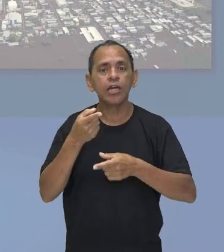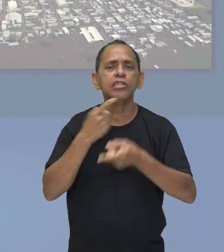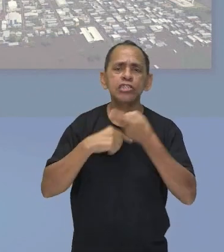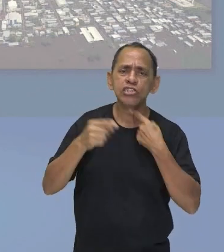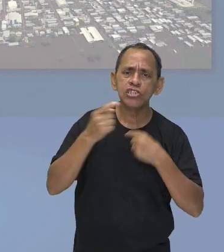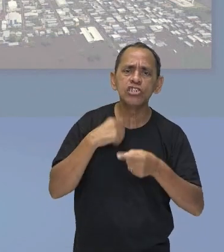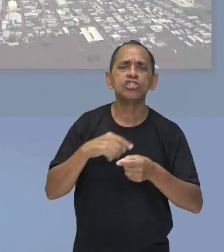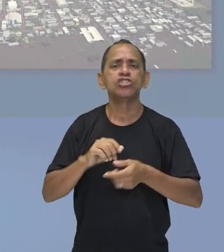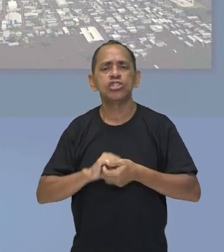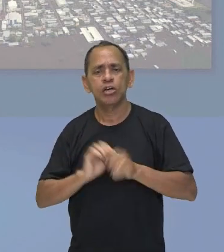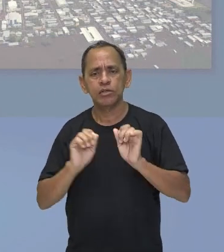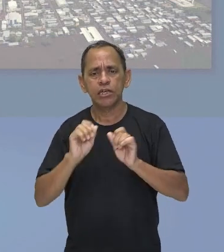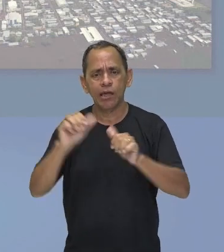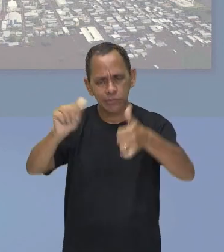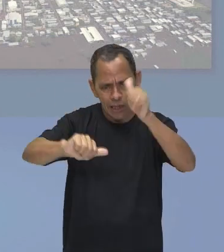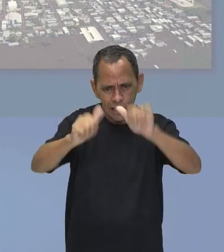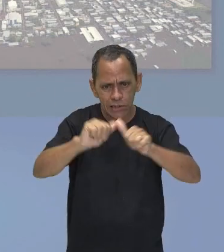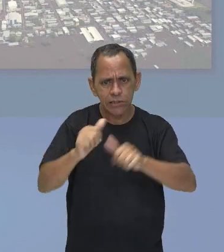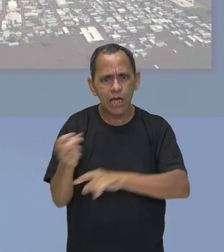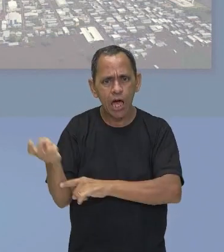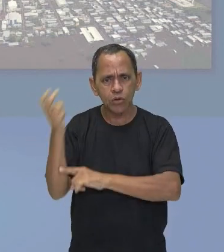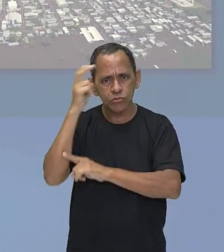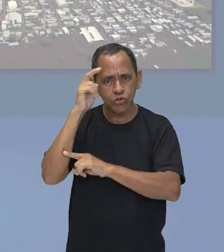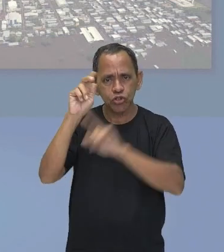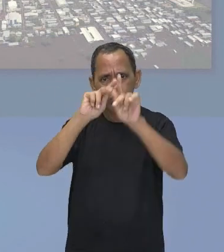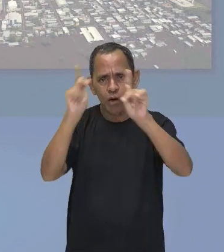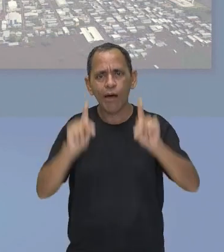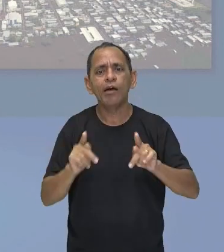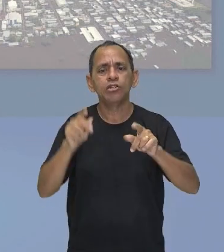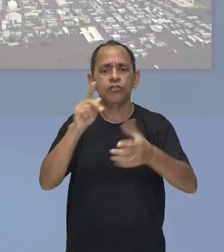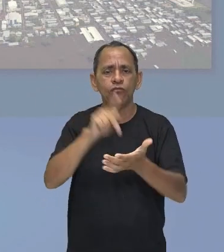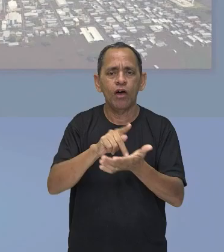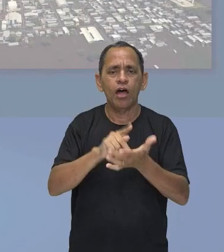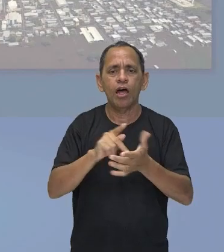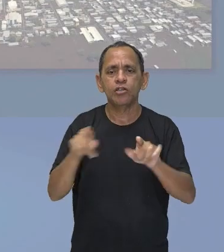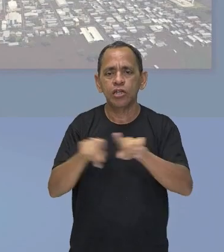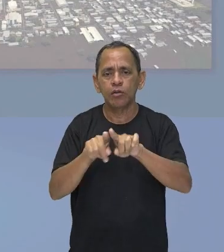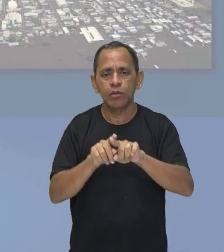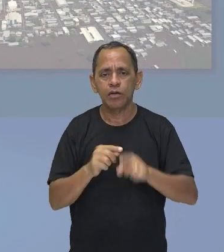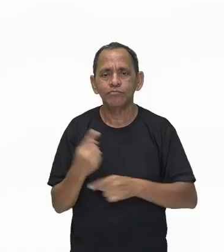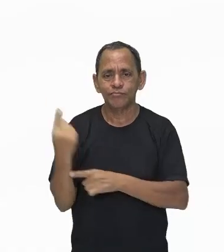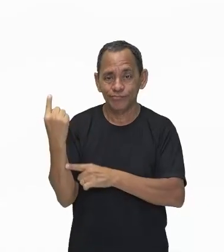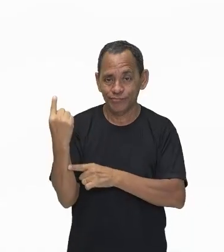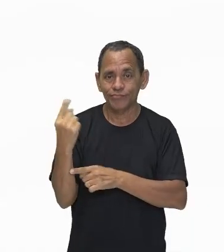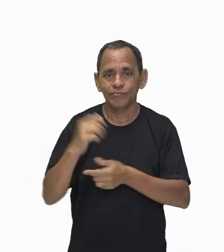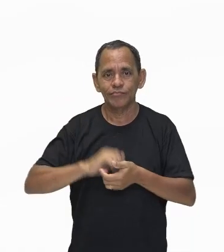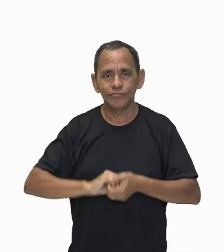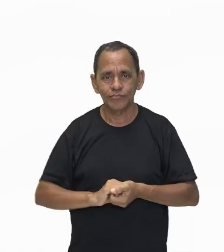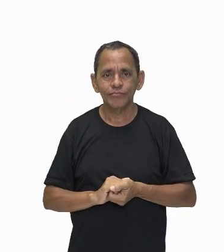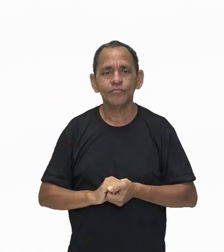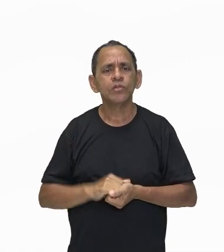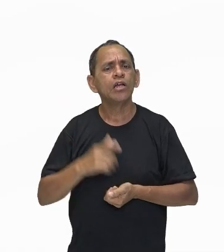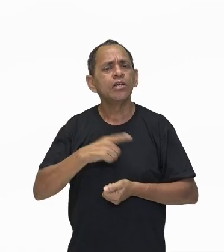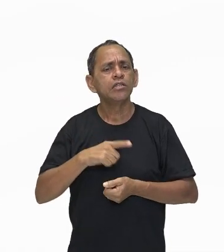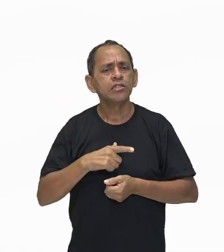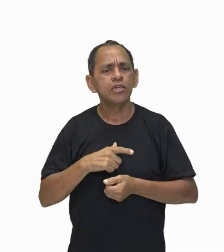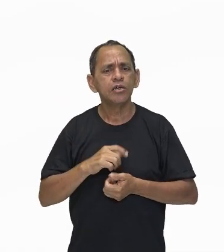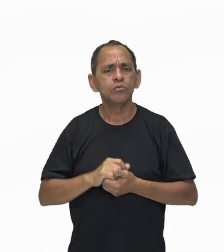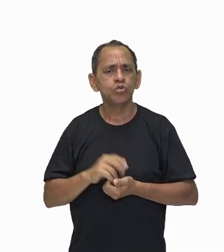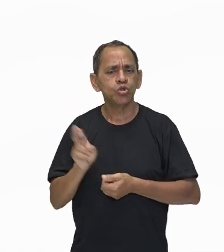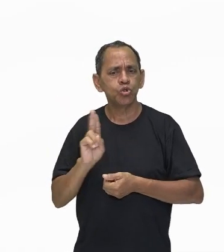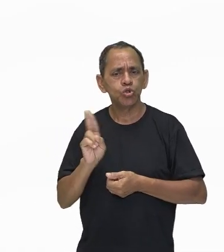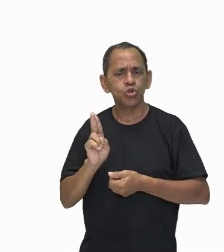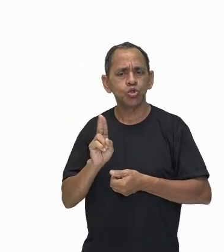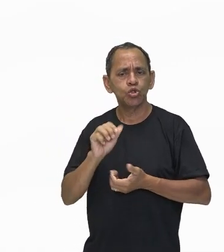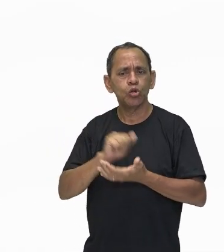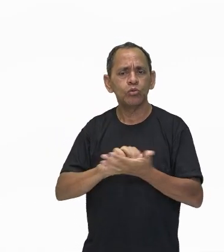análise, então, da cultura de paz. Exatamente por isso, então, acompanhe comigo. Olha só, nós temos aí o nome da atividade